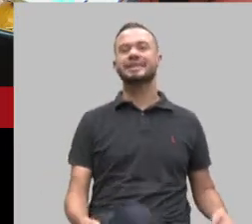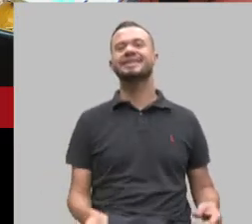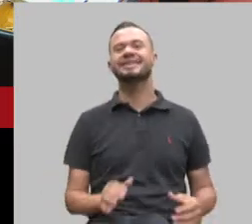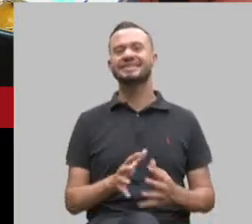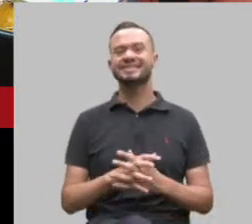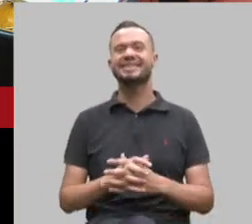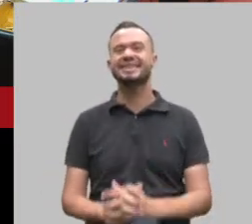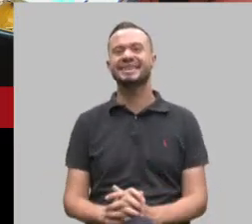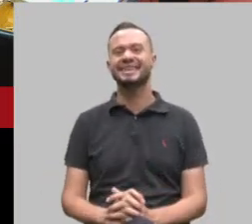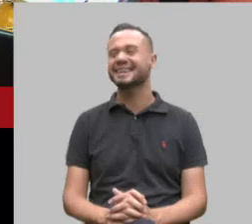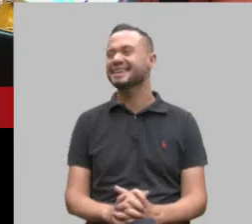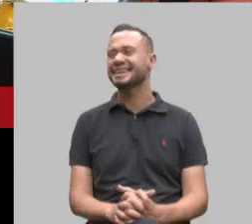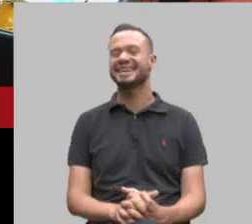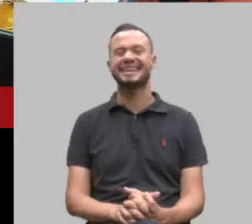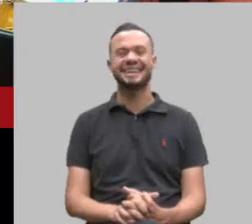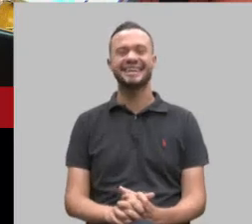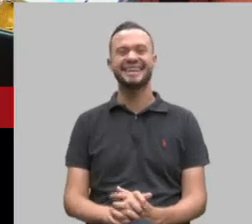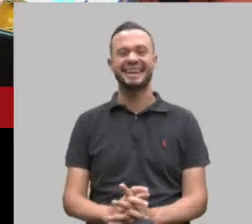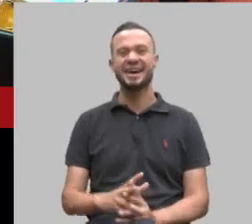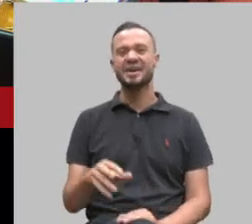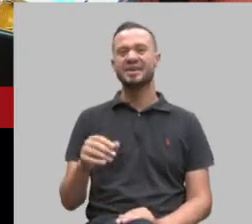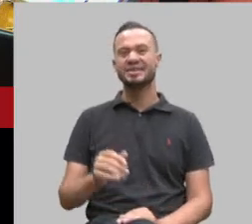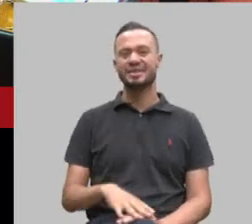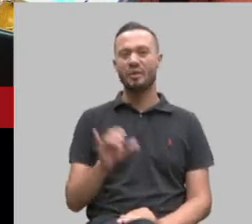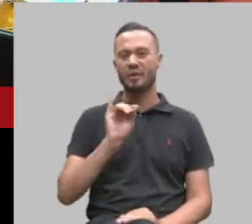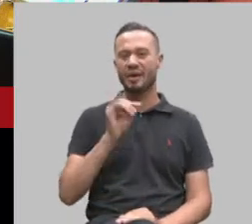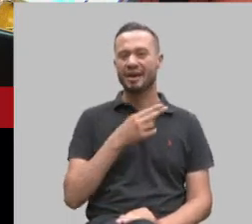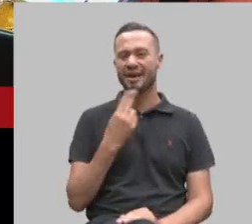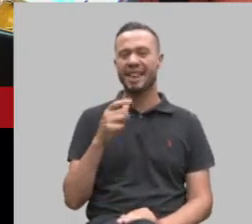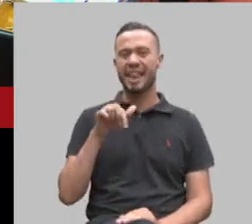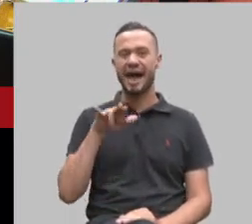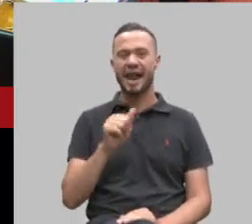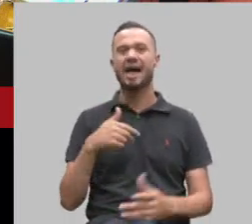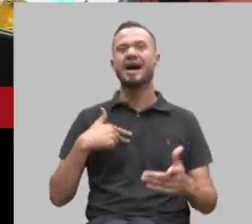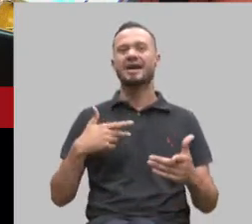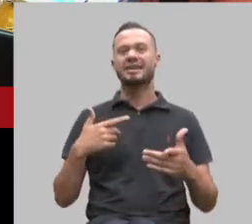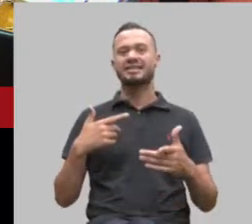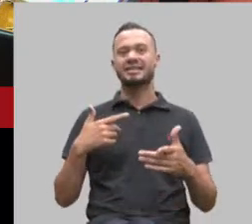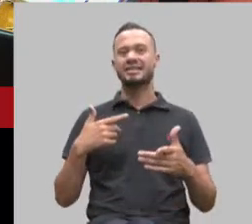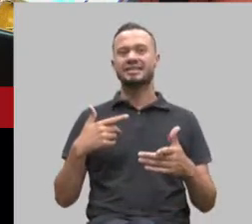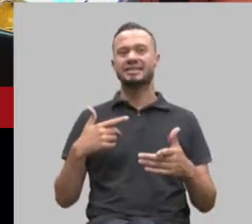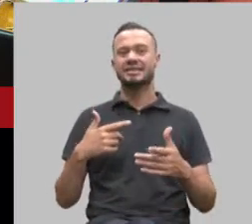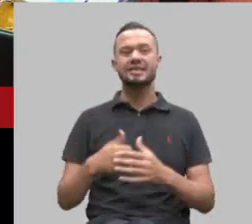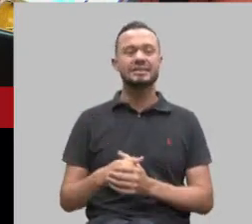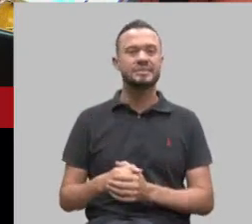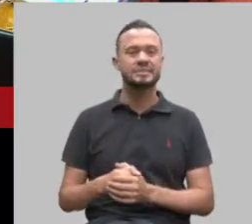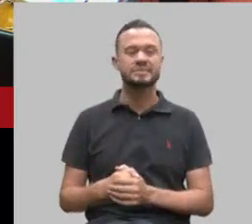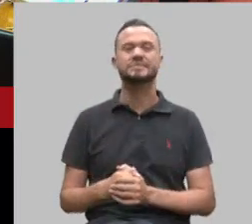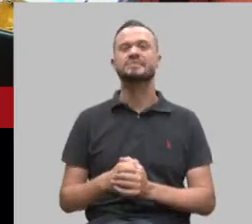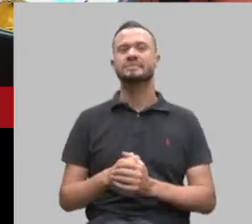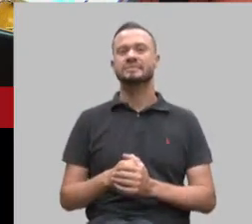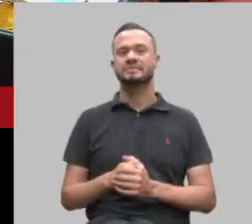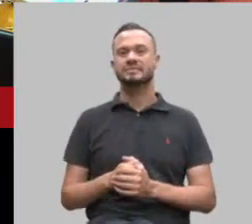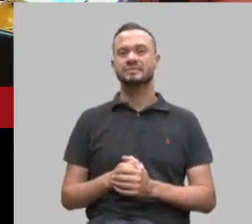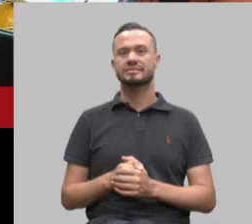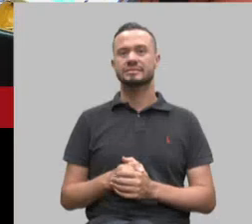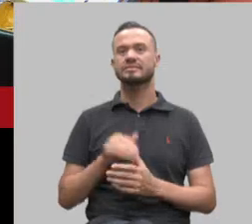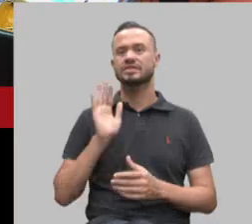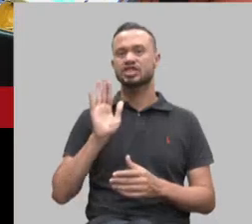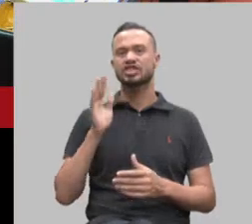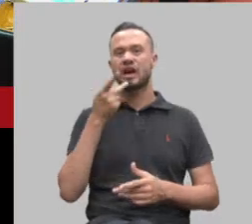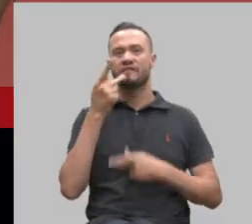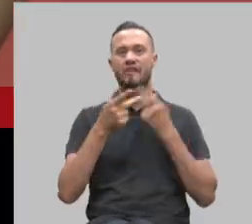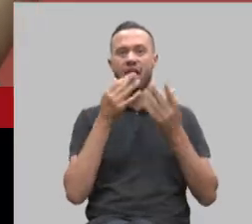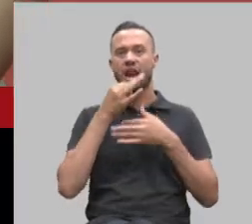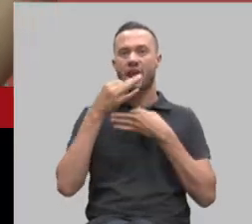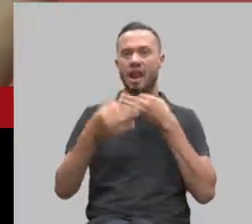colegas Oi meu nome é Ana Laura sou de camp Florido do Polo triângulo e já fui contemplada porque todos já falaram